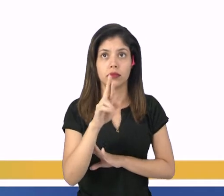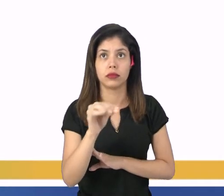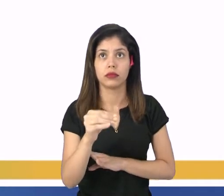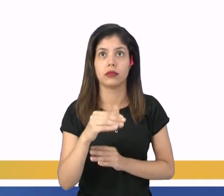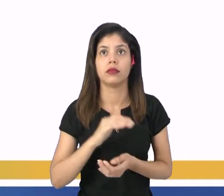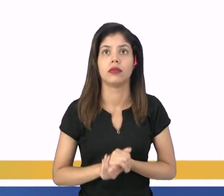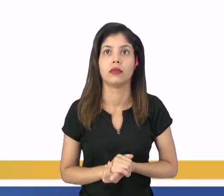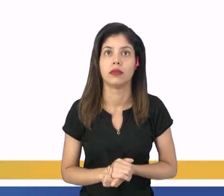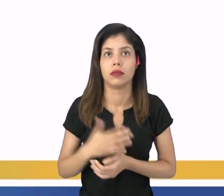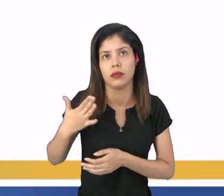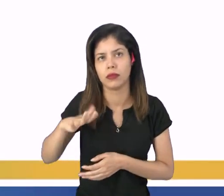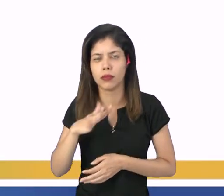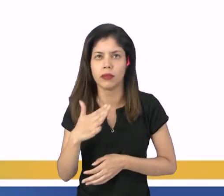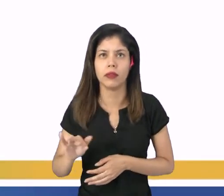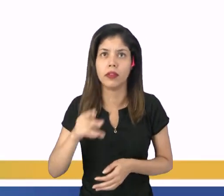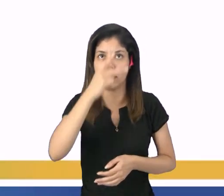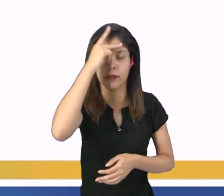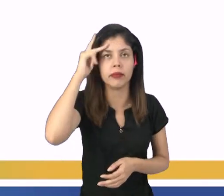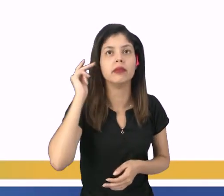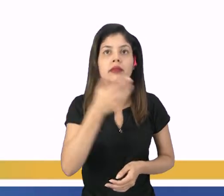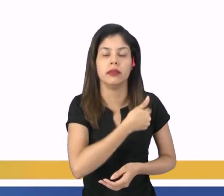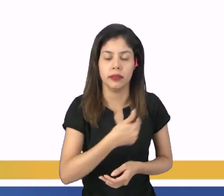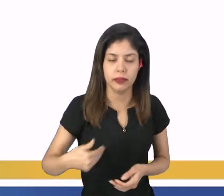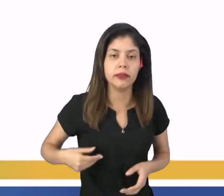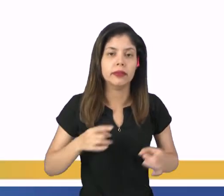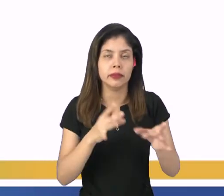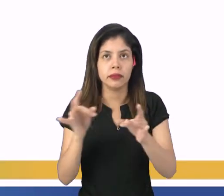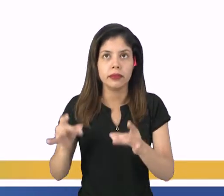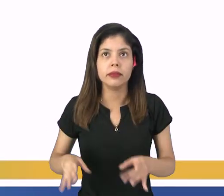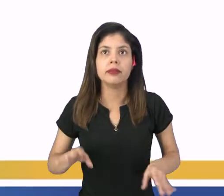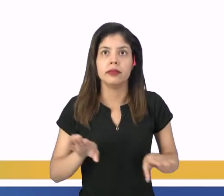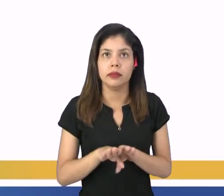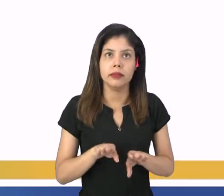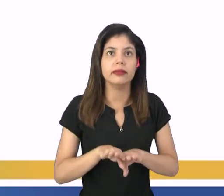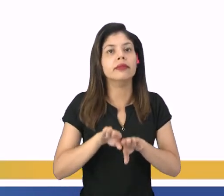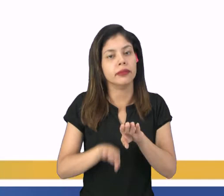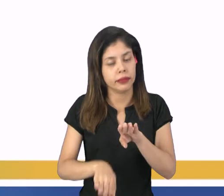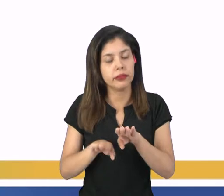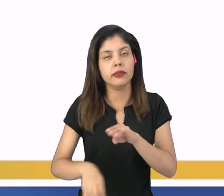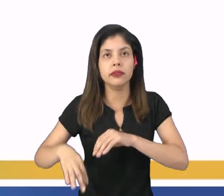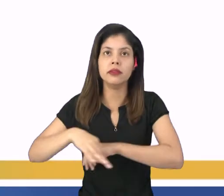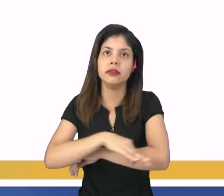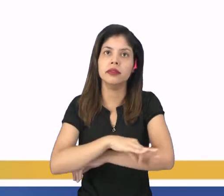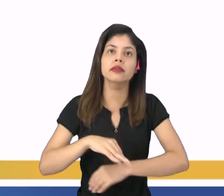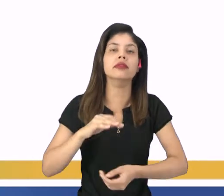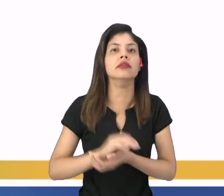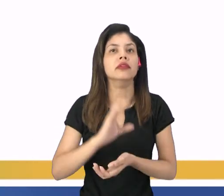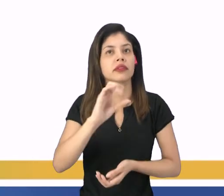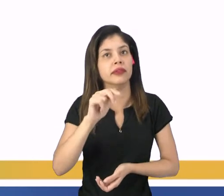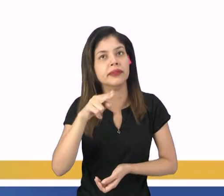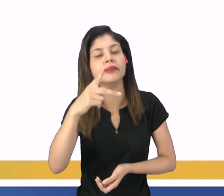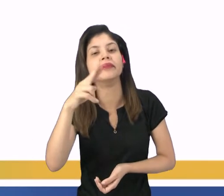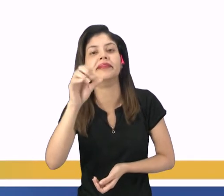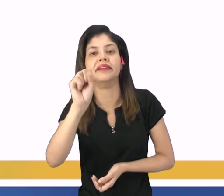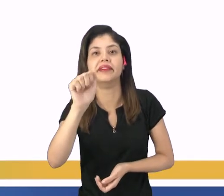camada média, que era composta por funcionários públicos, comerciantes, e a camada baixa, né, que são os artesãos e os camponeses.